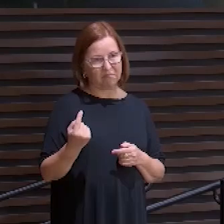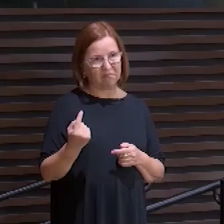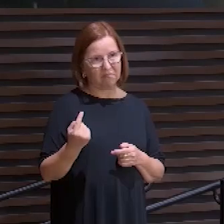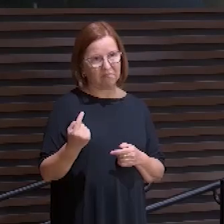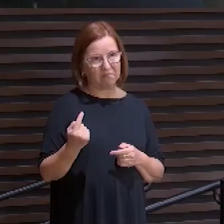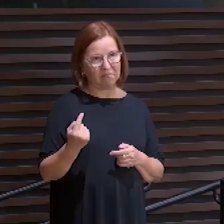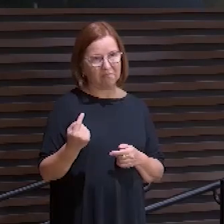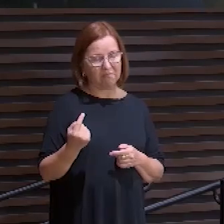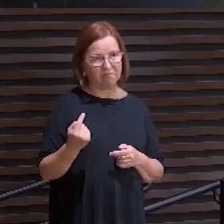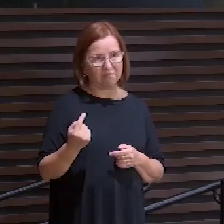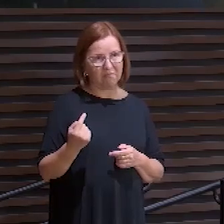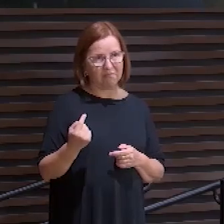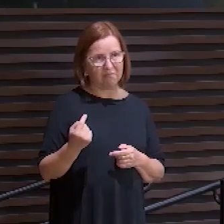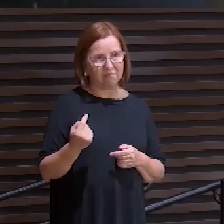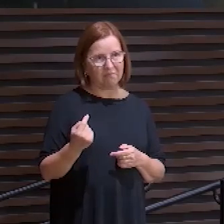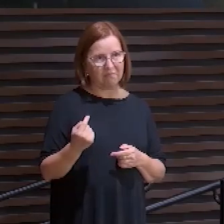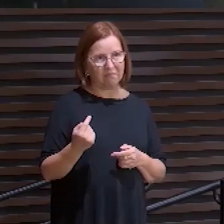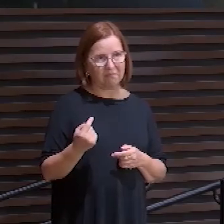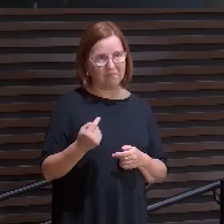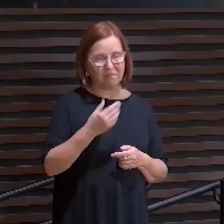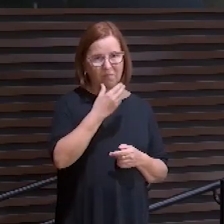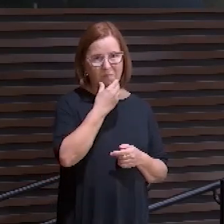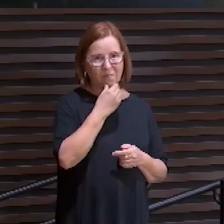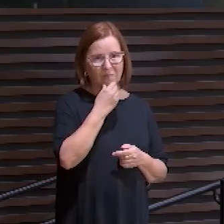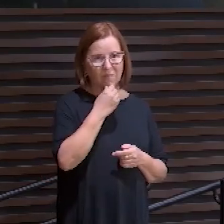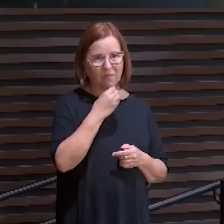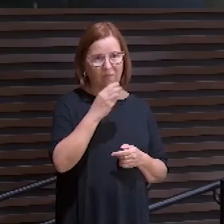de Jonathan Edwards, Max